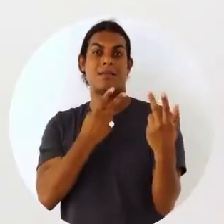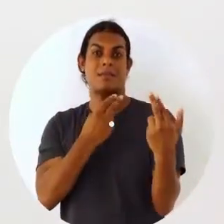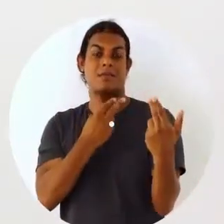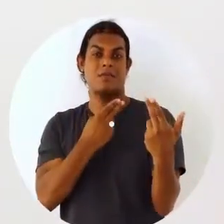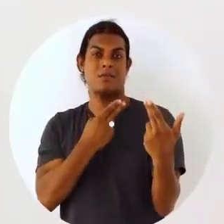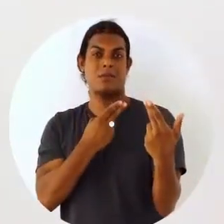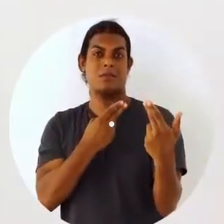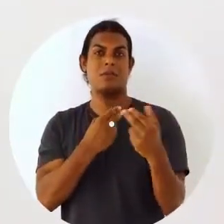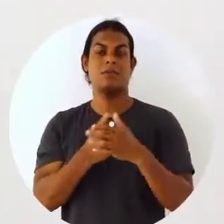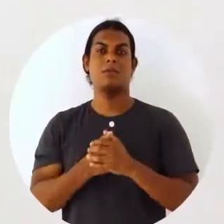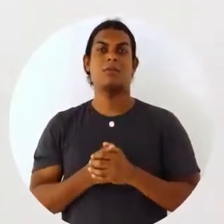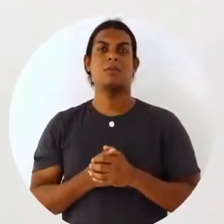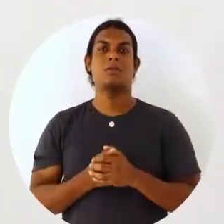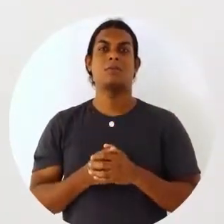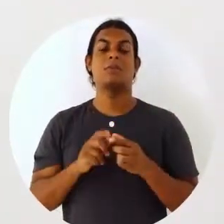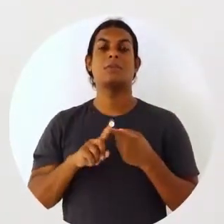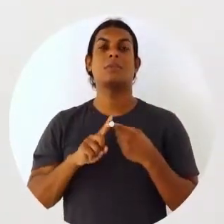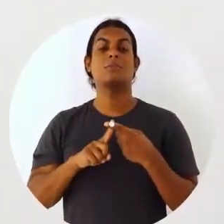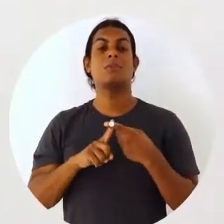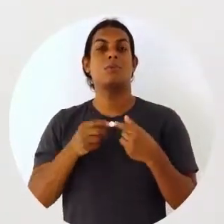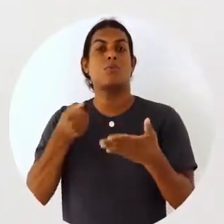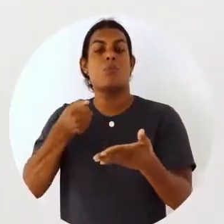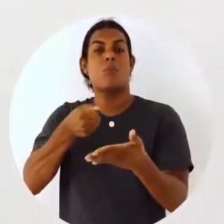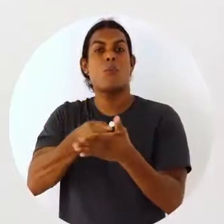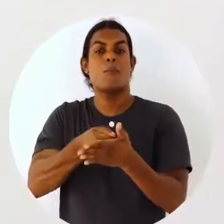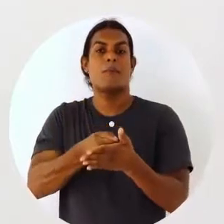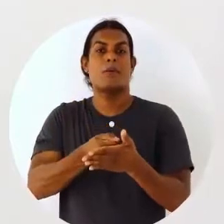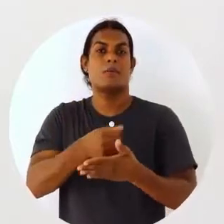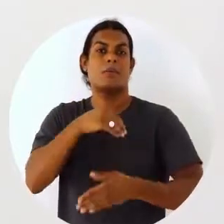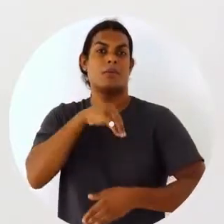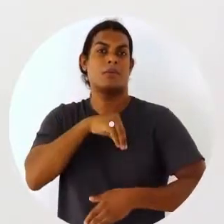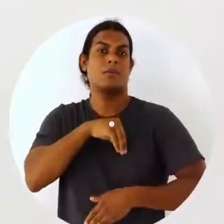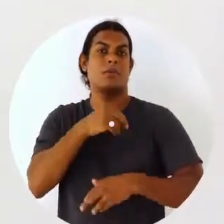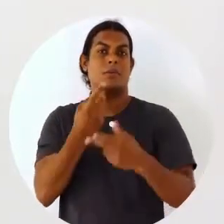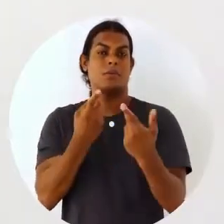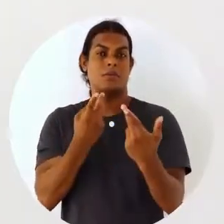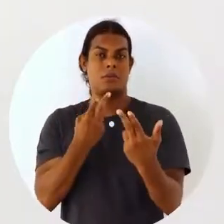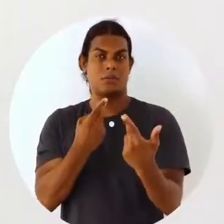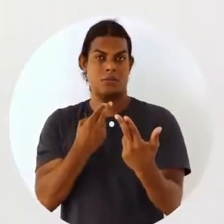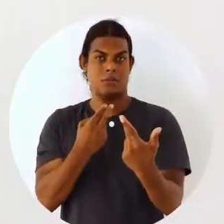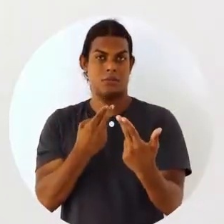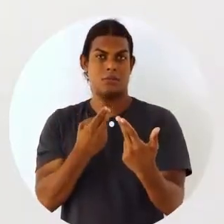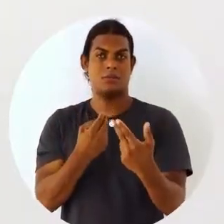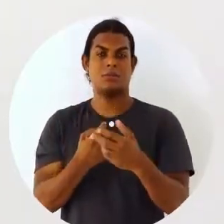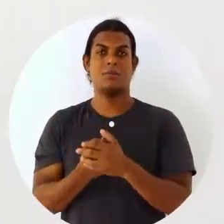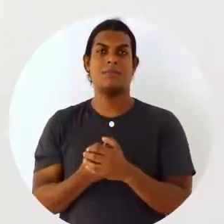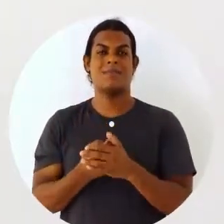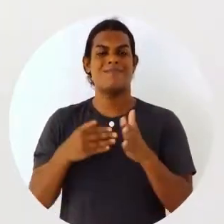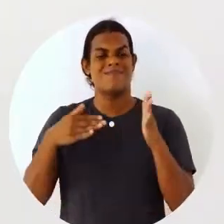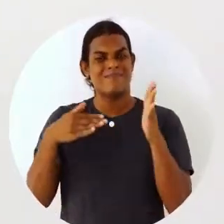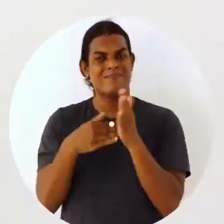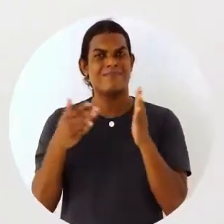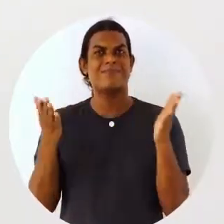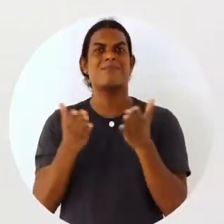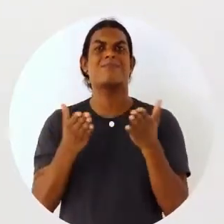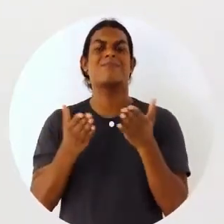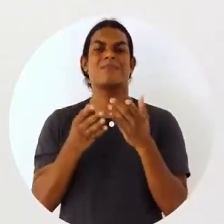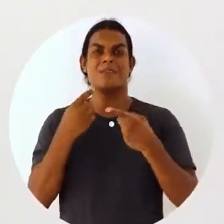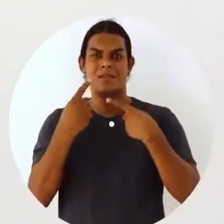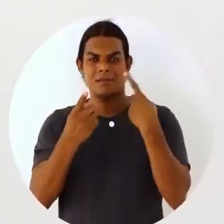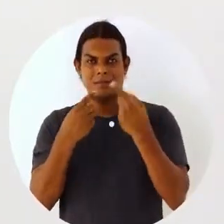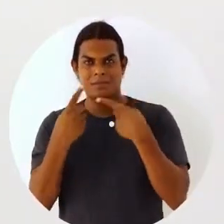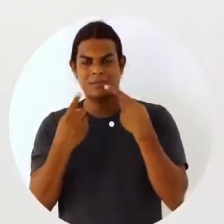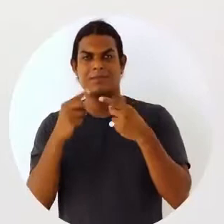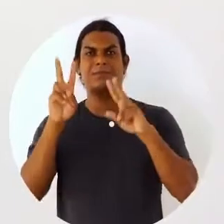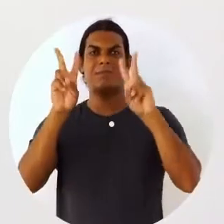concorrência. Também a remuneração deve ser igual a exercícios de cargos e funções semelhantes. Até hoje a gente discute isso, tem a questão de gênero envolvida aí